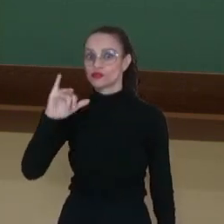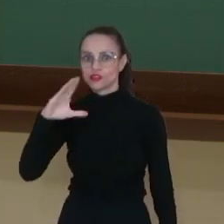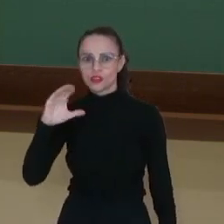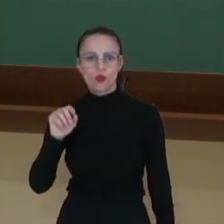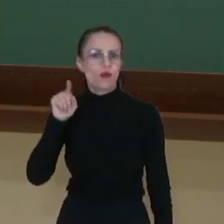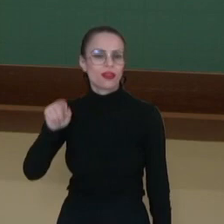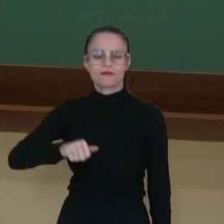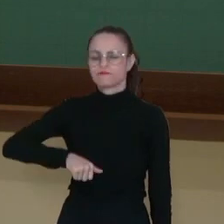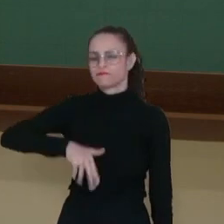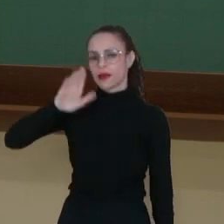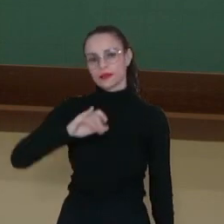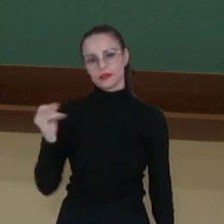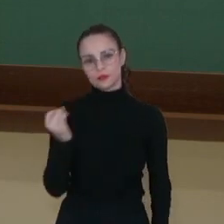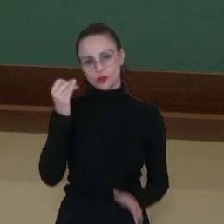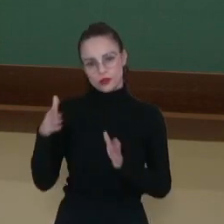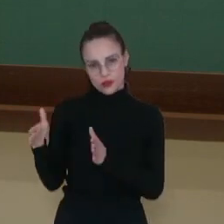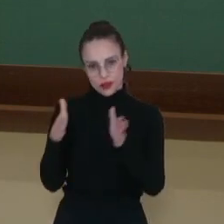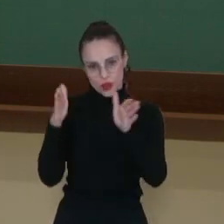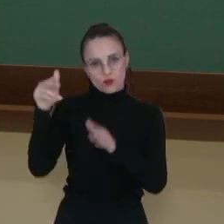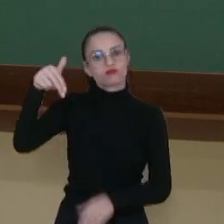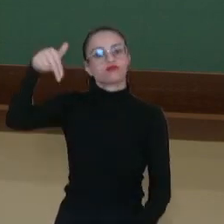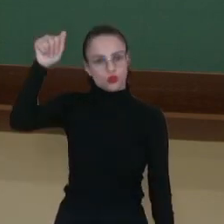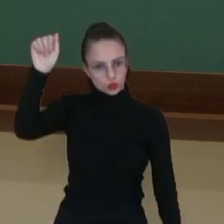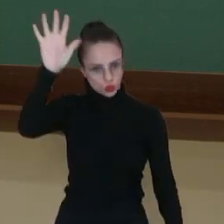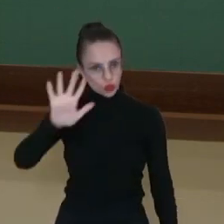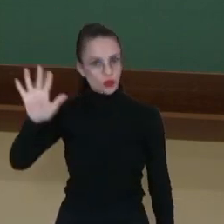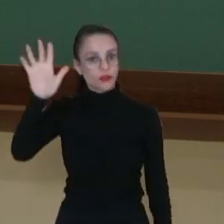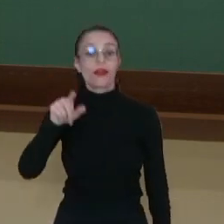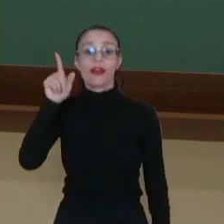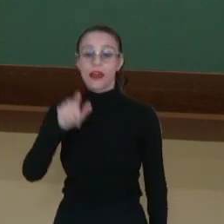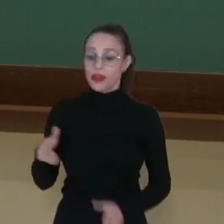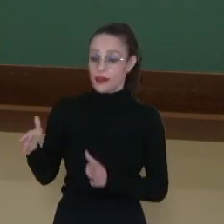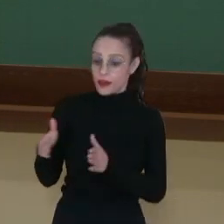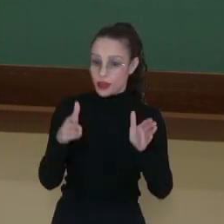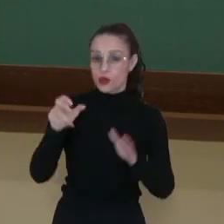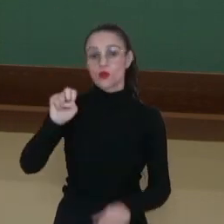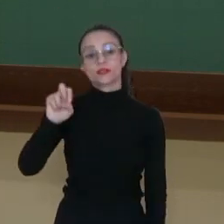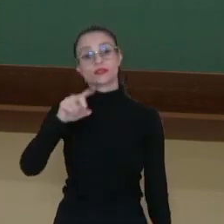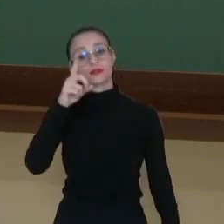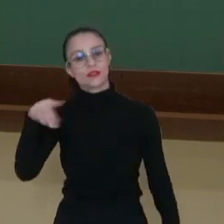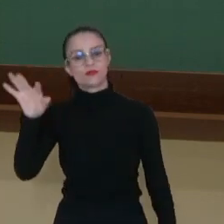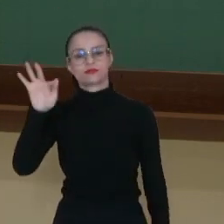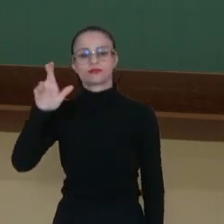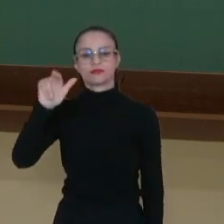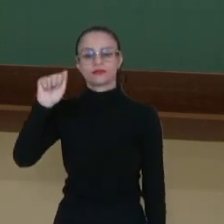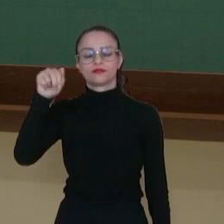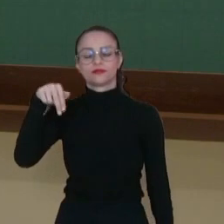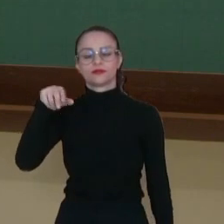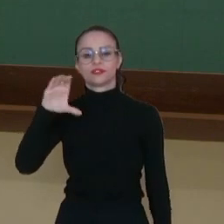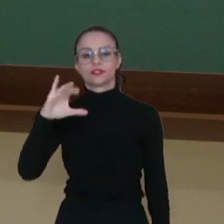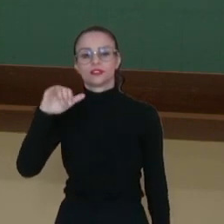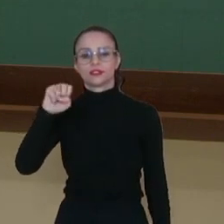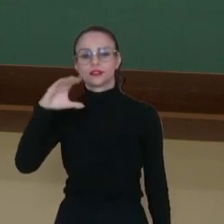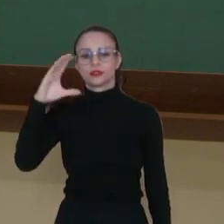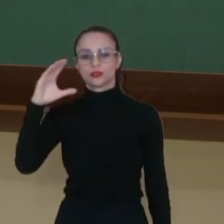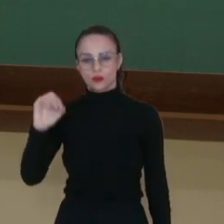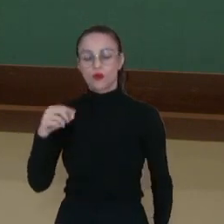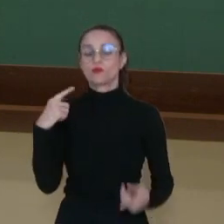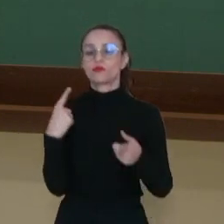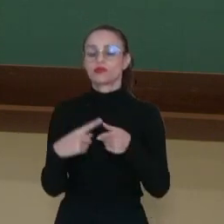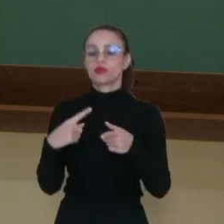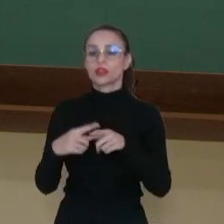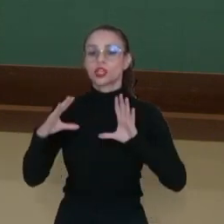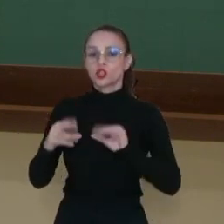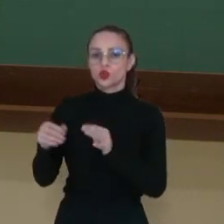mais importantes rios da região Nordeste, o Rio São Francisco, porque ele passa por toda a região